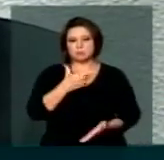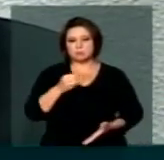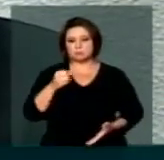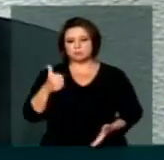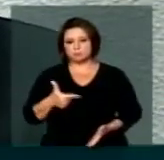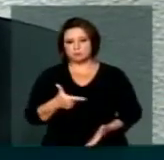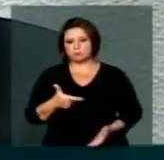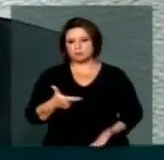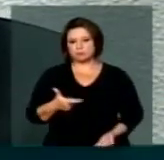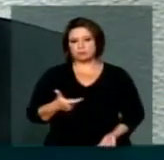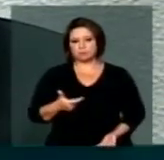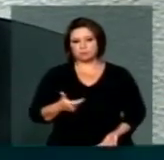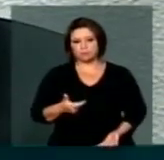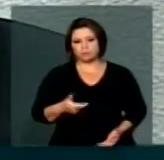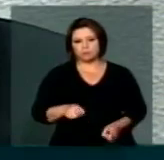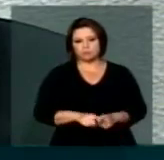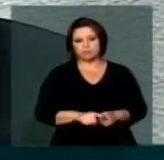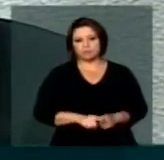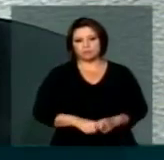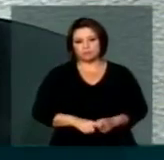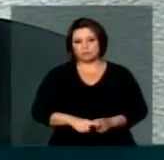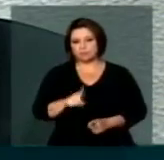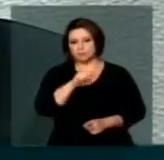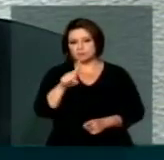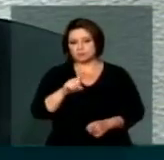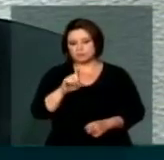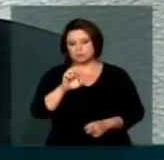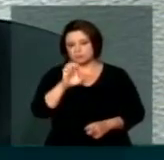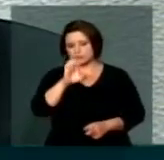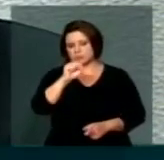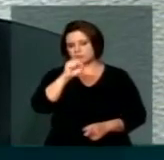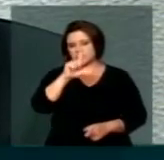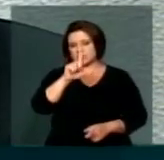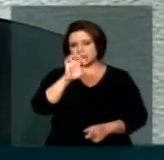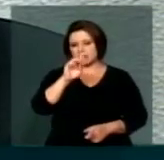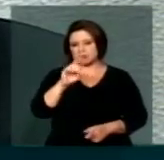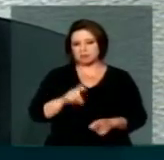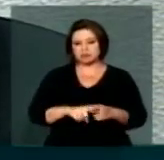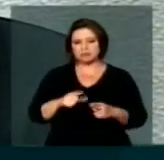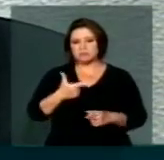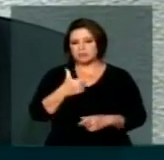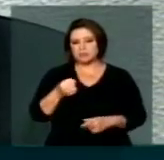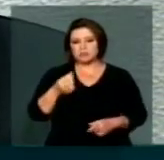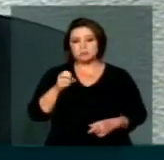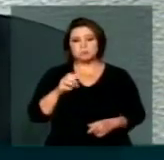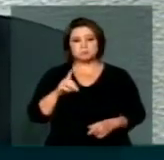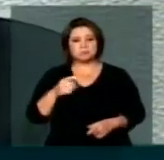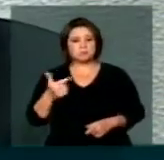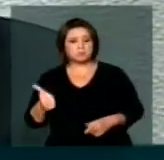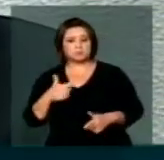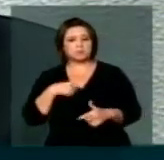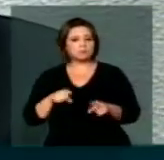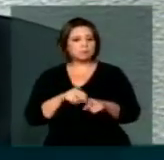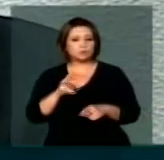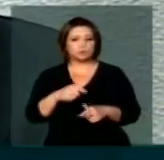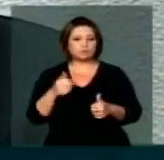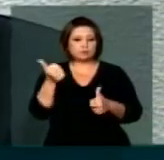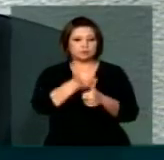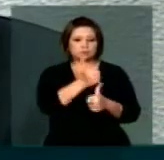2012 e o Zelada saiu também em 2012, foram substituídos. Não, mas